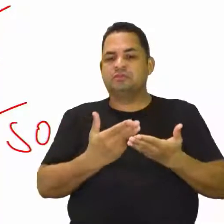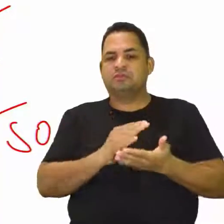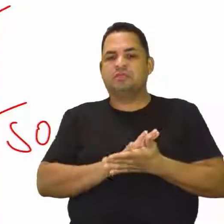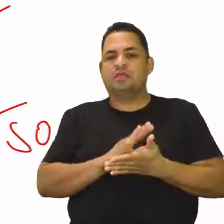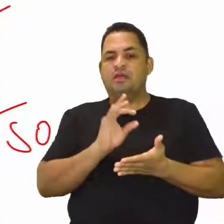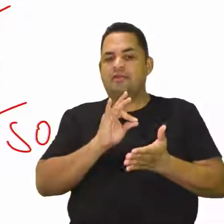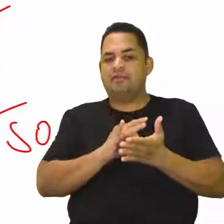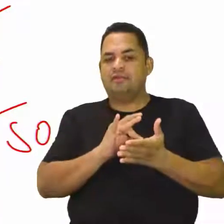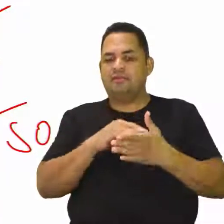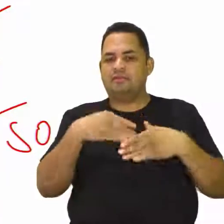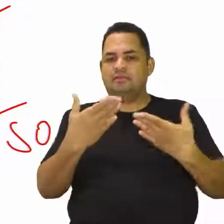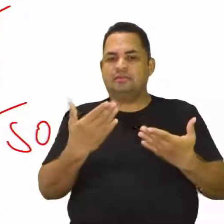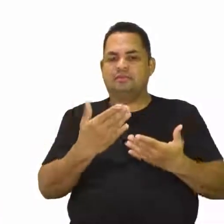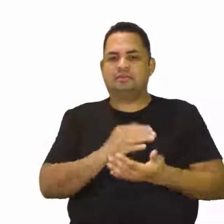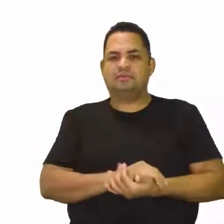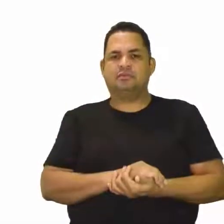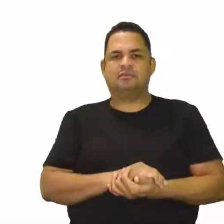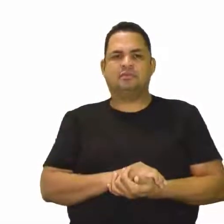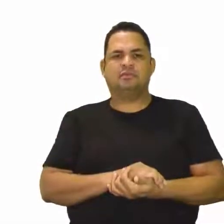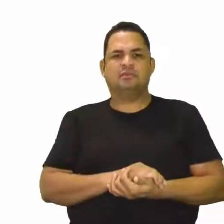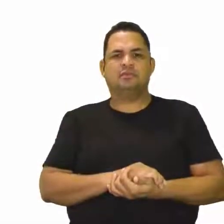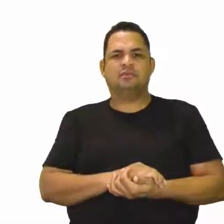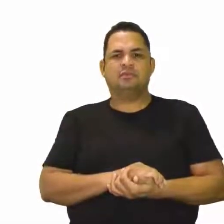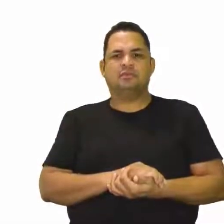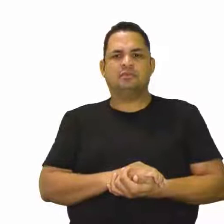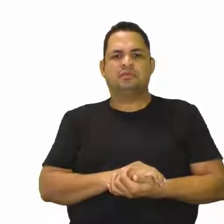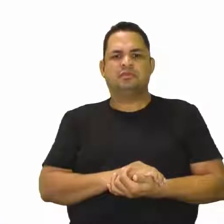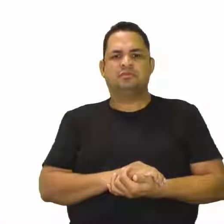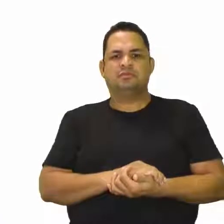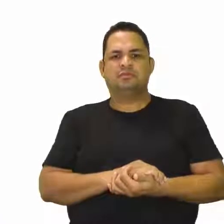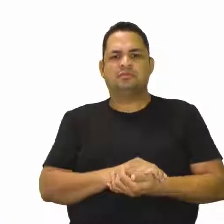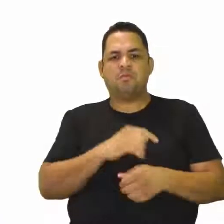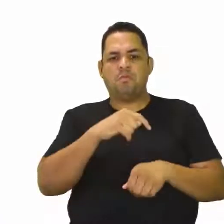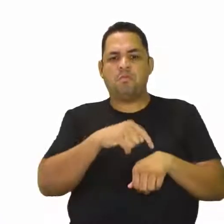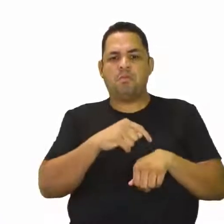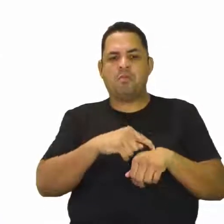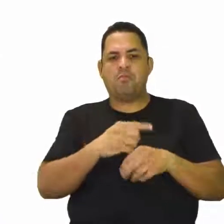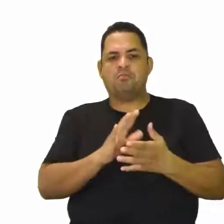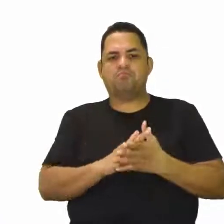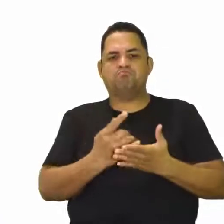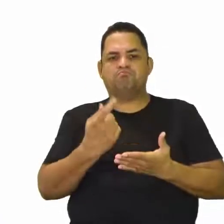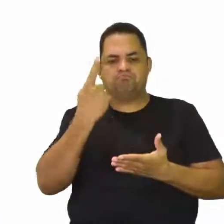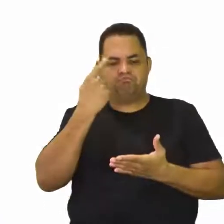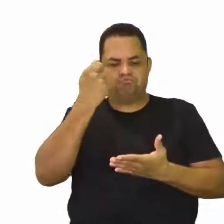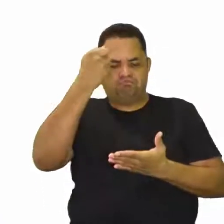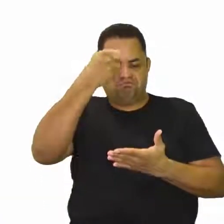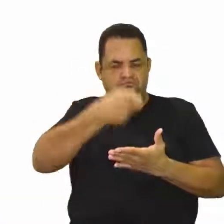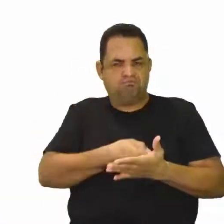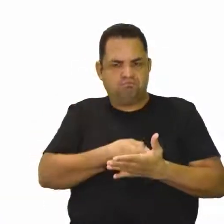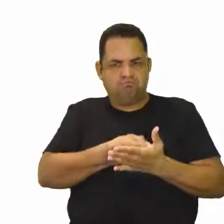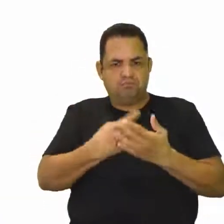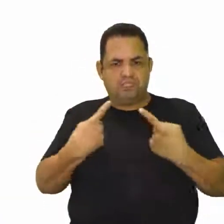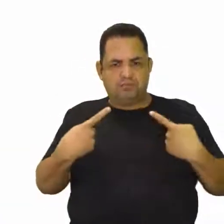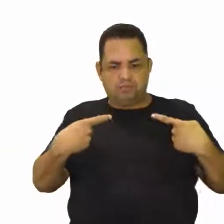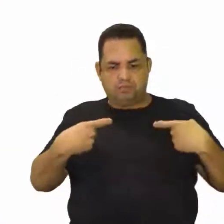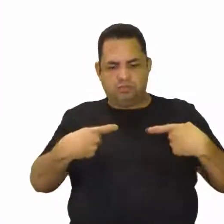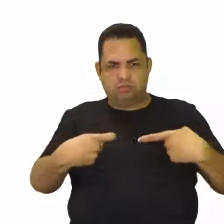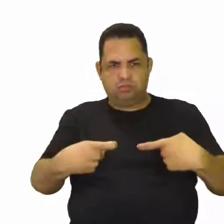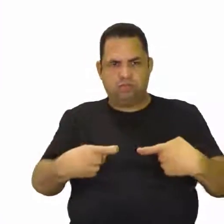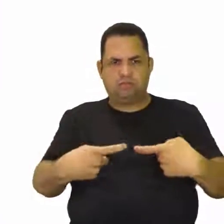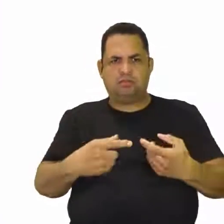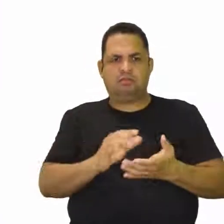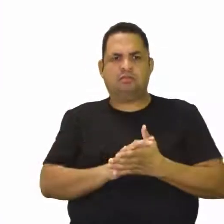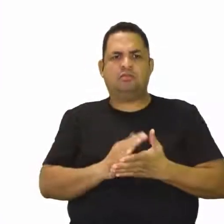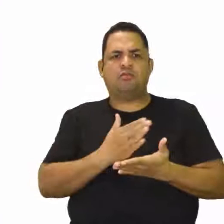Vai dizer para que ela veio. Olha lá, momento decisivo do confronto. Então começa agora